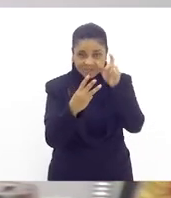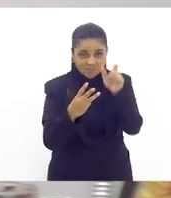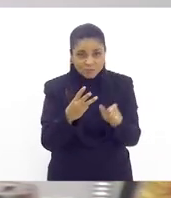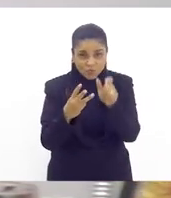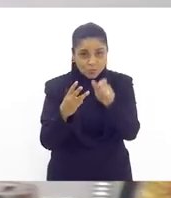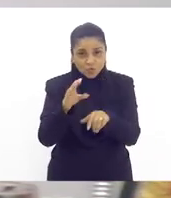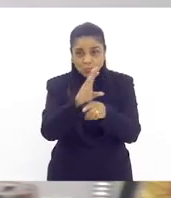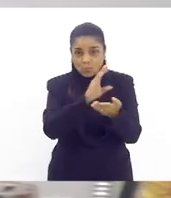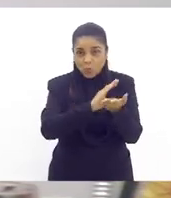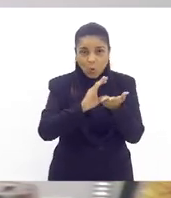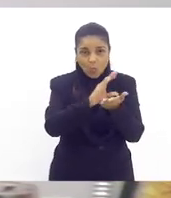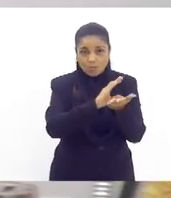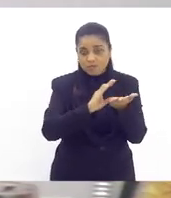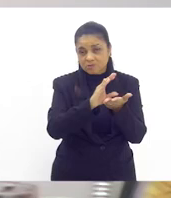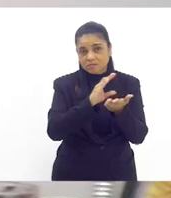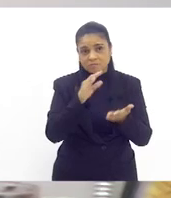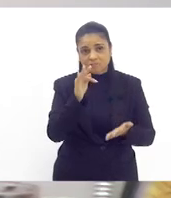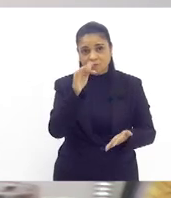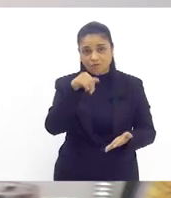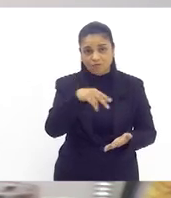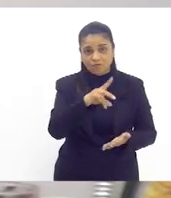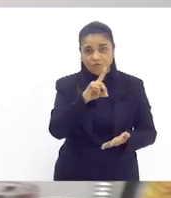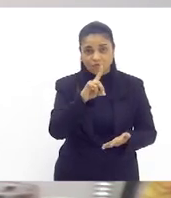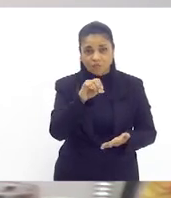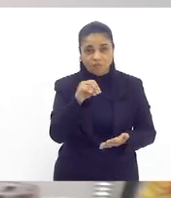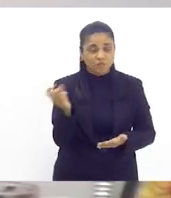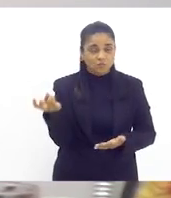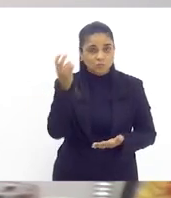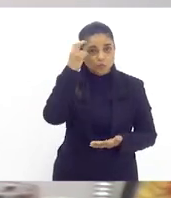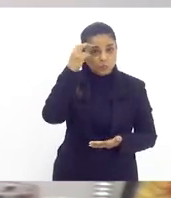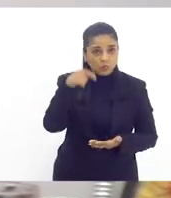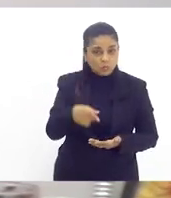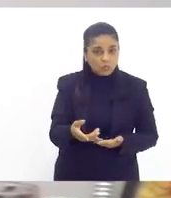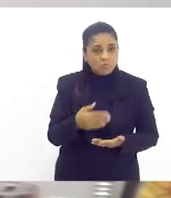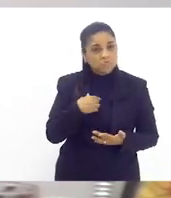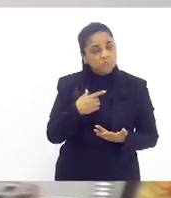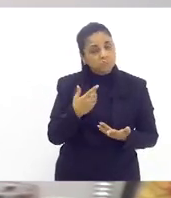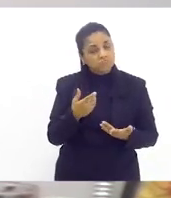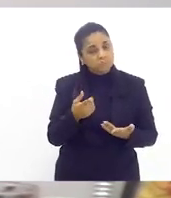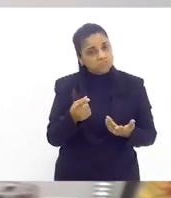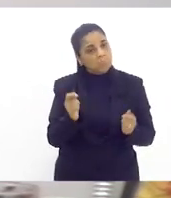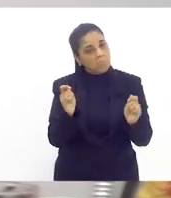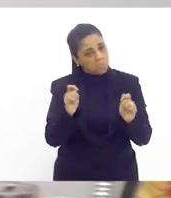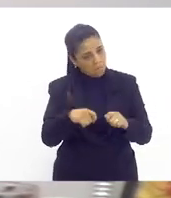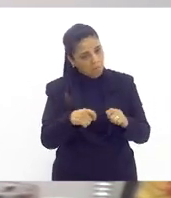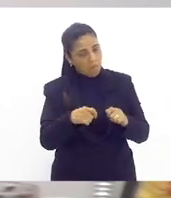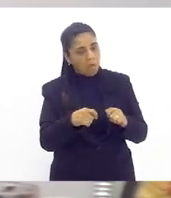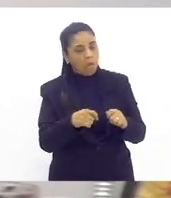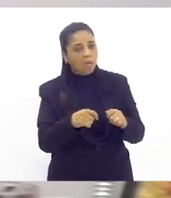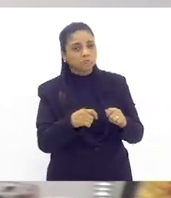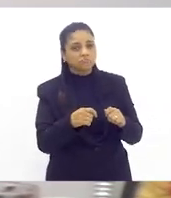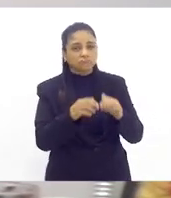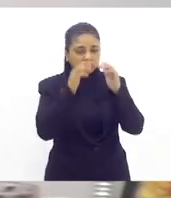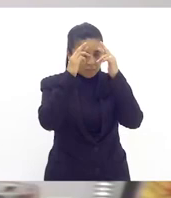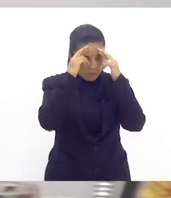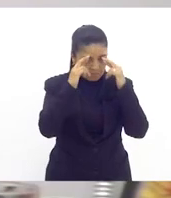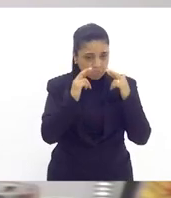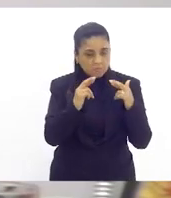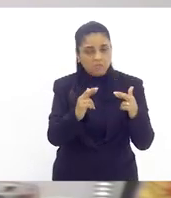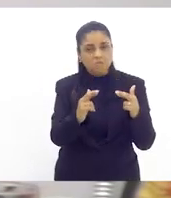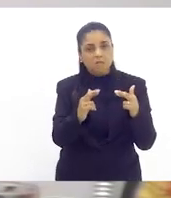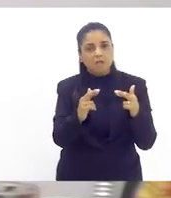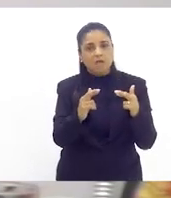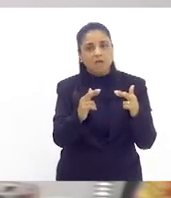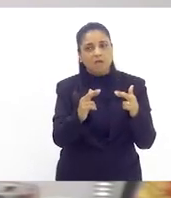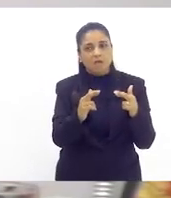gestor do fundo então assim são casos que a gente pode tratar e respeitar porque